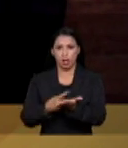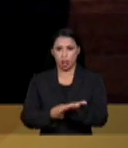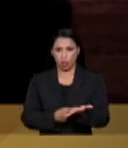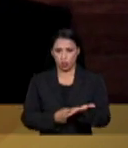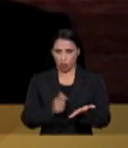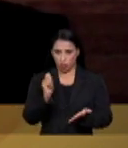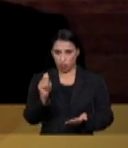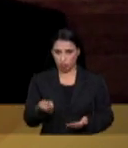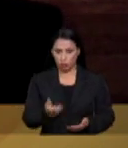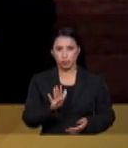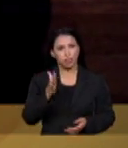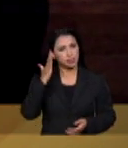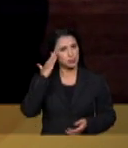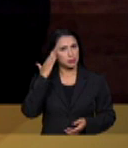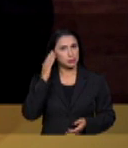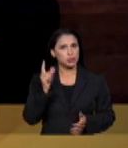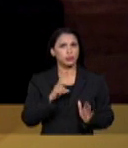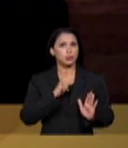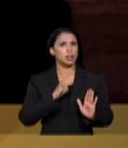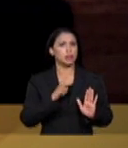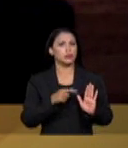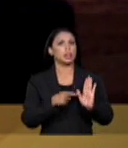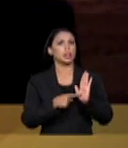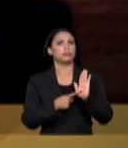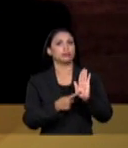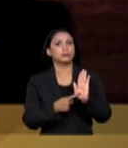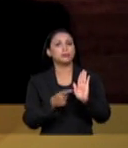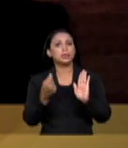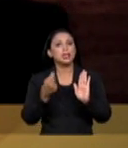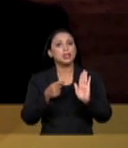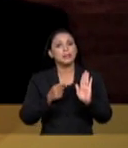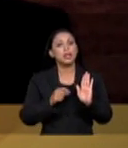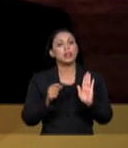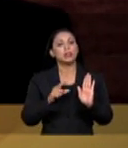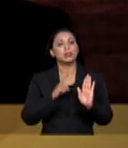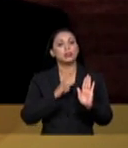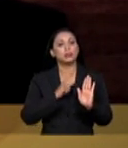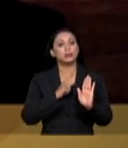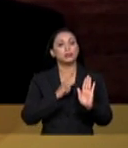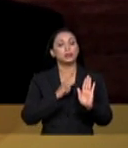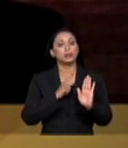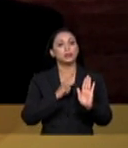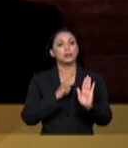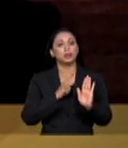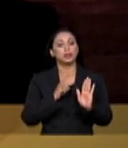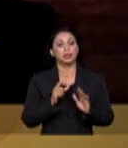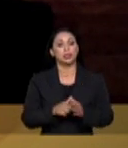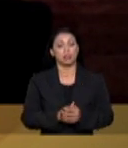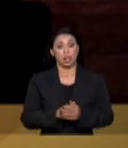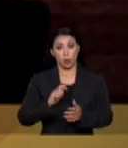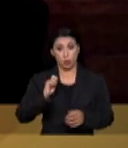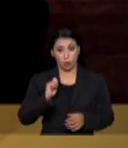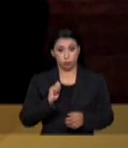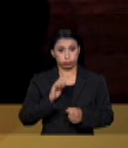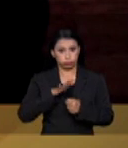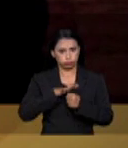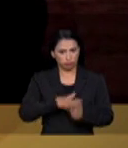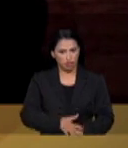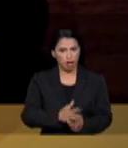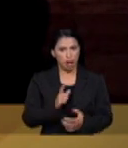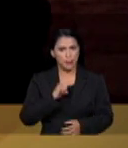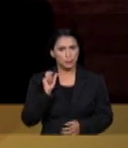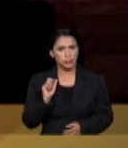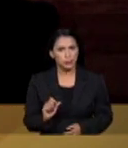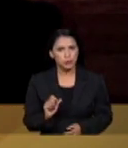sabemos não para o reconhecimento do renitente esbulho com pus